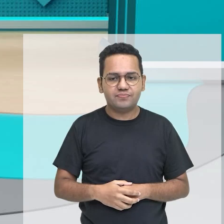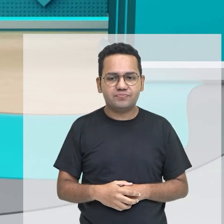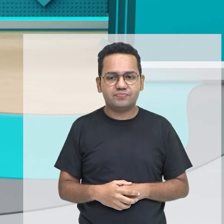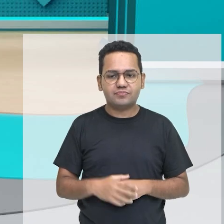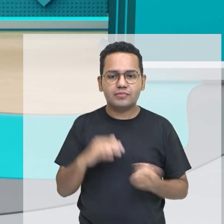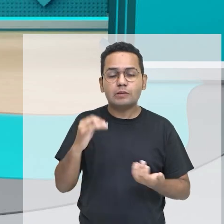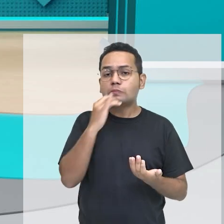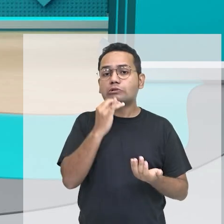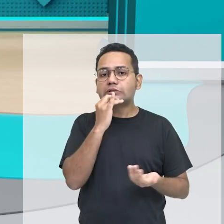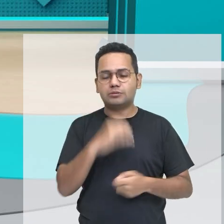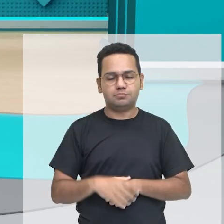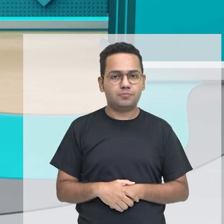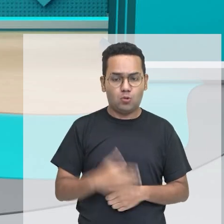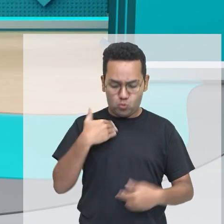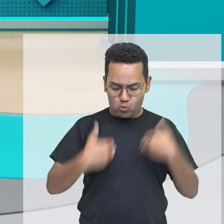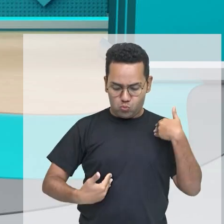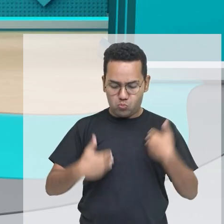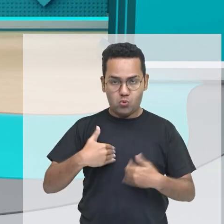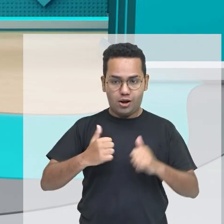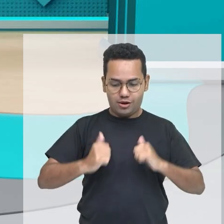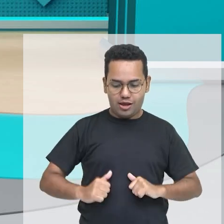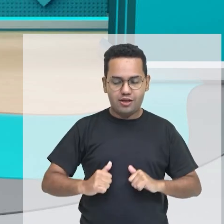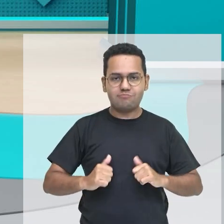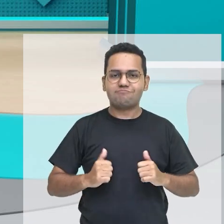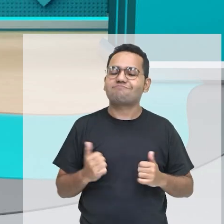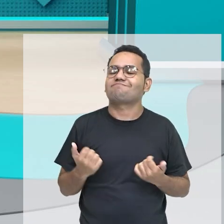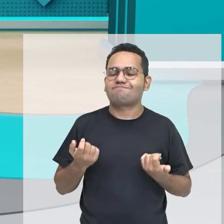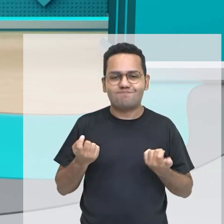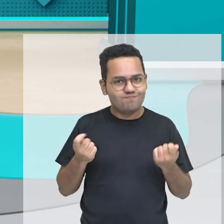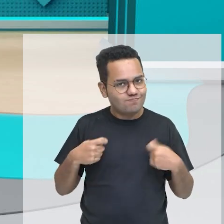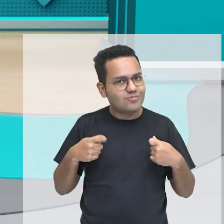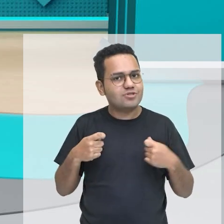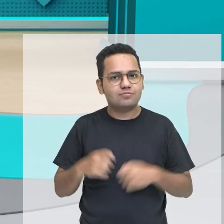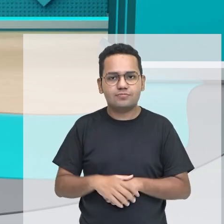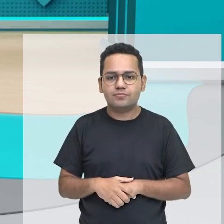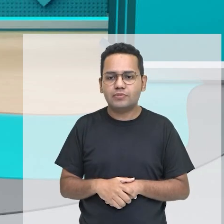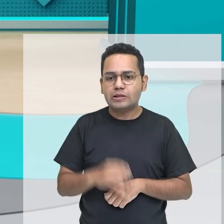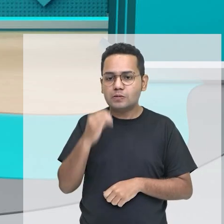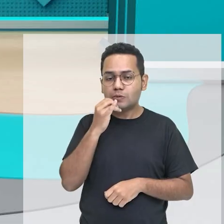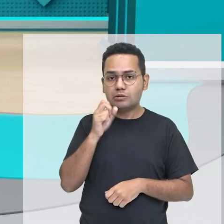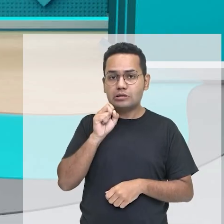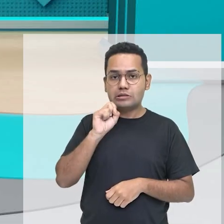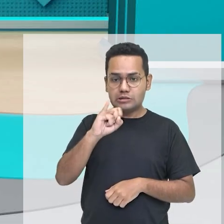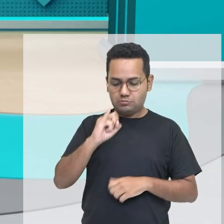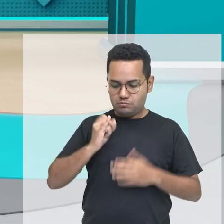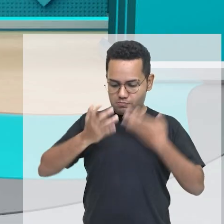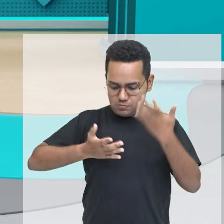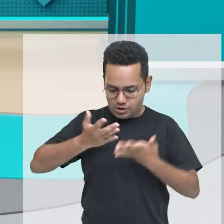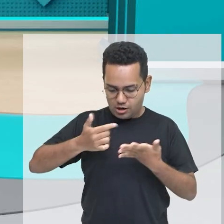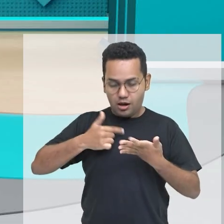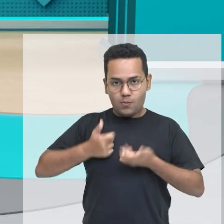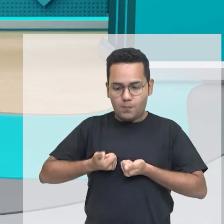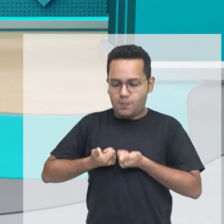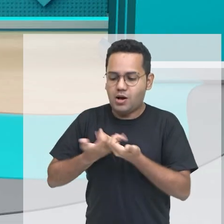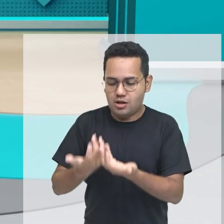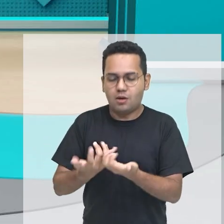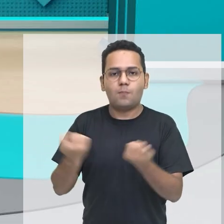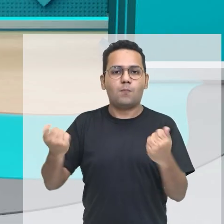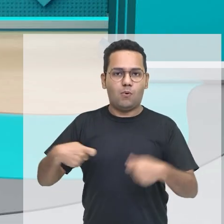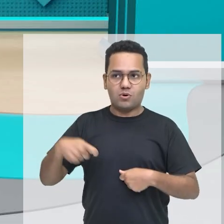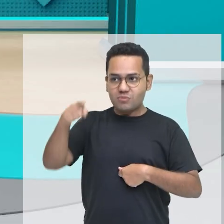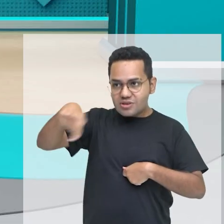análise corporal, diz muito sobre isso. Um gesto, às vezes, ele passa todo um contexto, ele passa muito mais